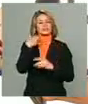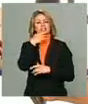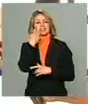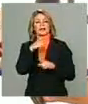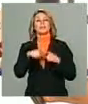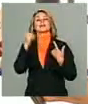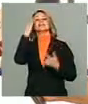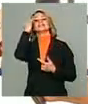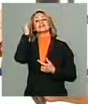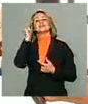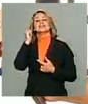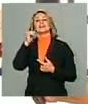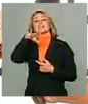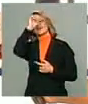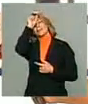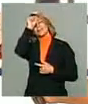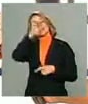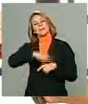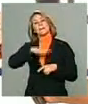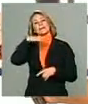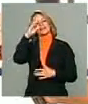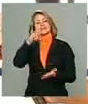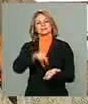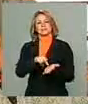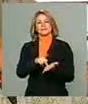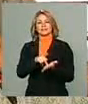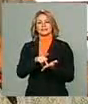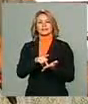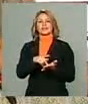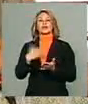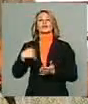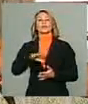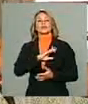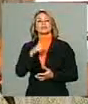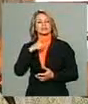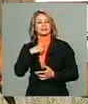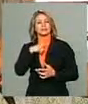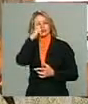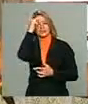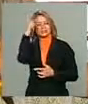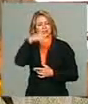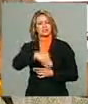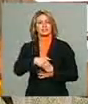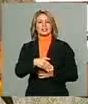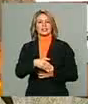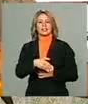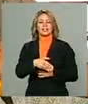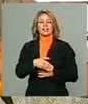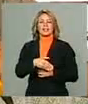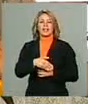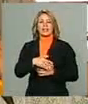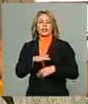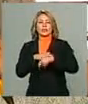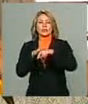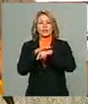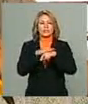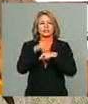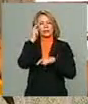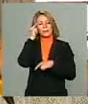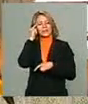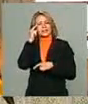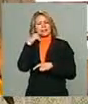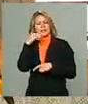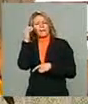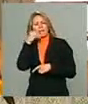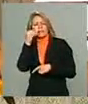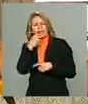eu tinha certeza que eu estaria aprendendo muita coisa com elas nós tínhamos pessoas aqui que ao conversar com elas você mal